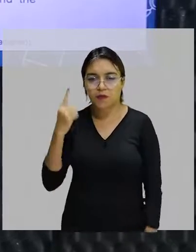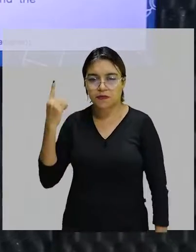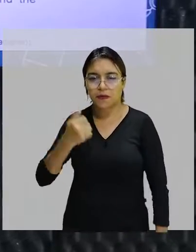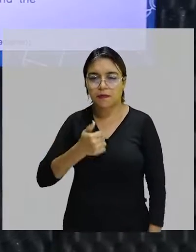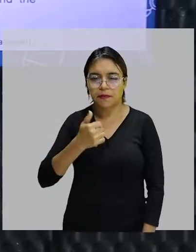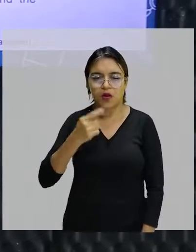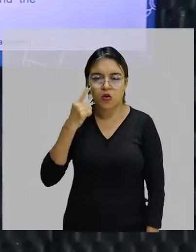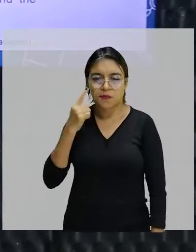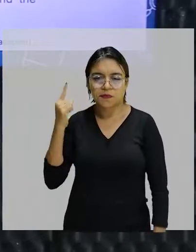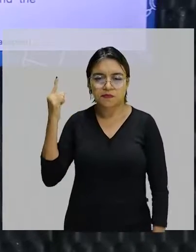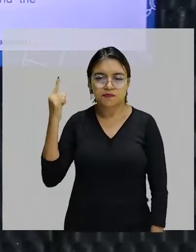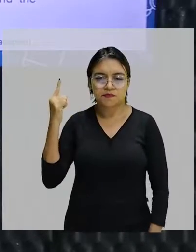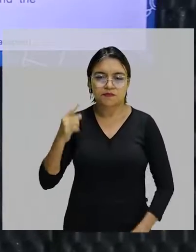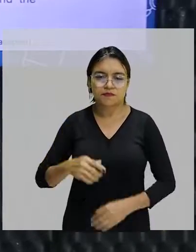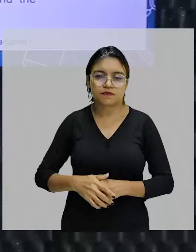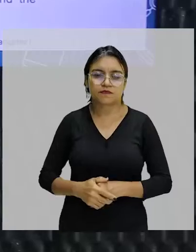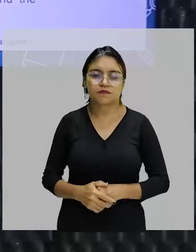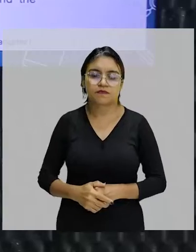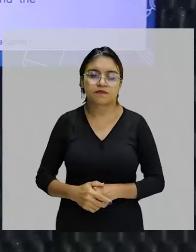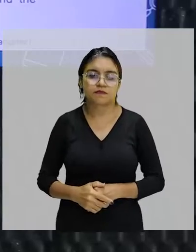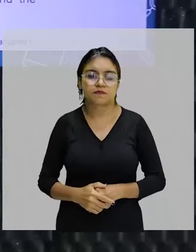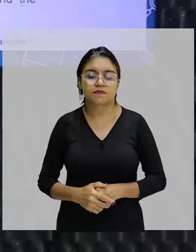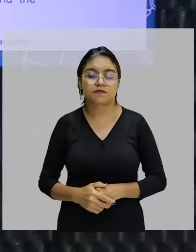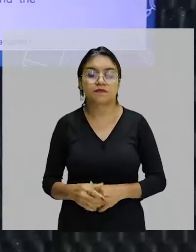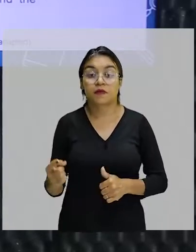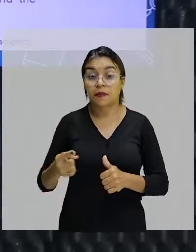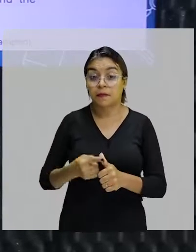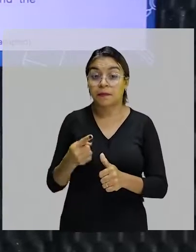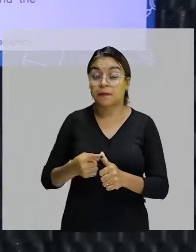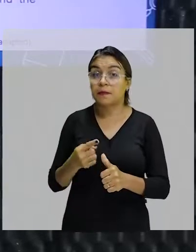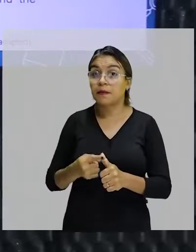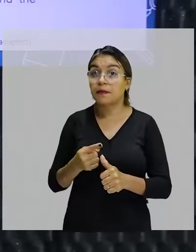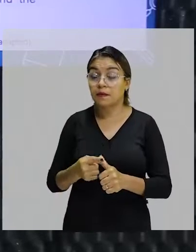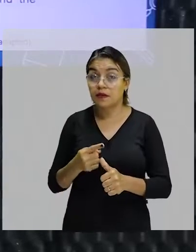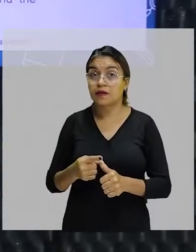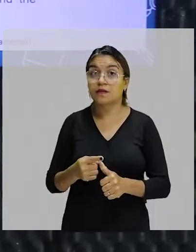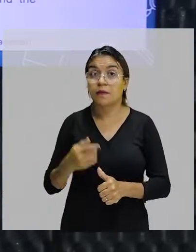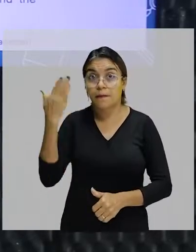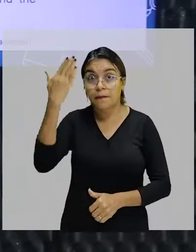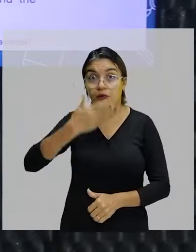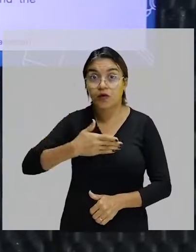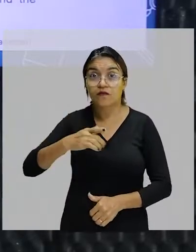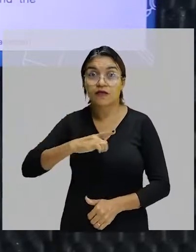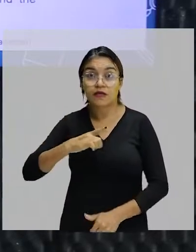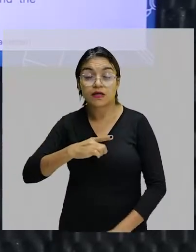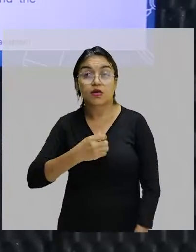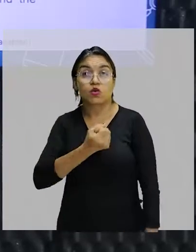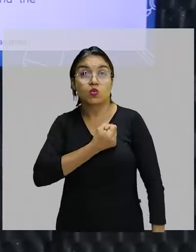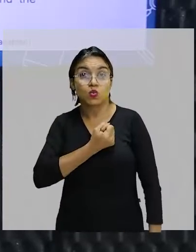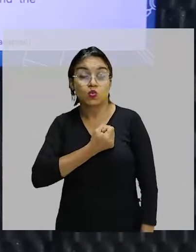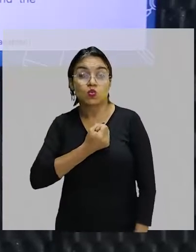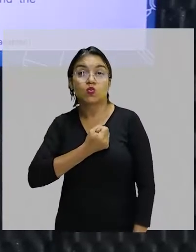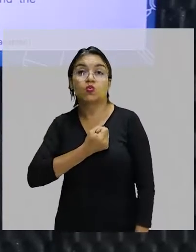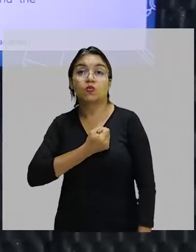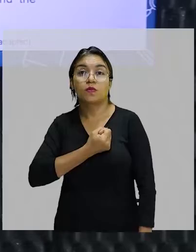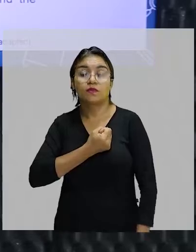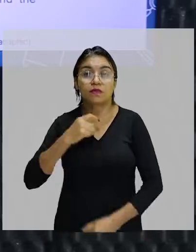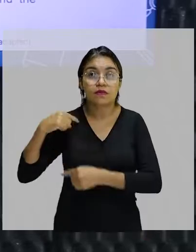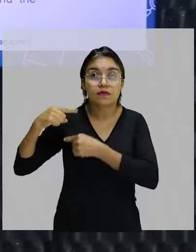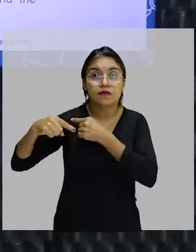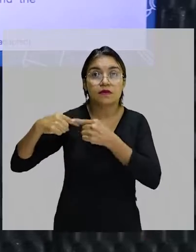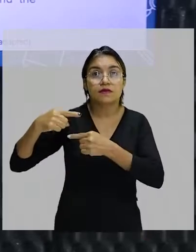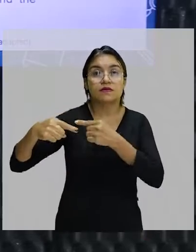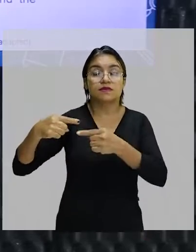of afrodescendants em São Luís. Primeiro, a constatação do número de afrodescendentes aqui em São Luís.